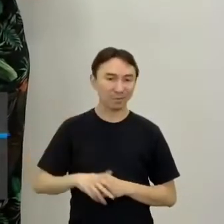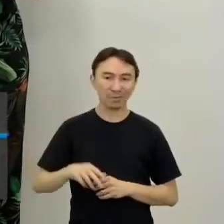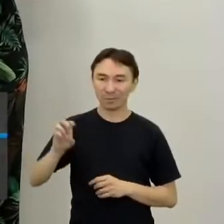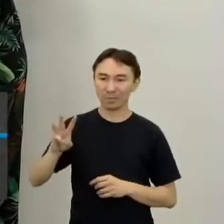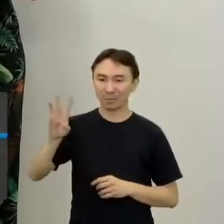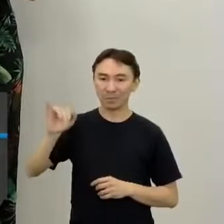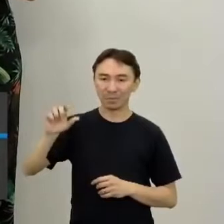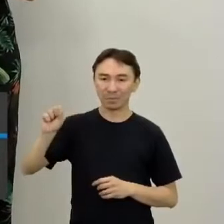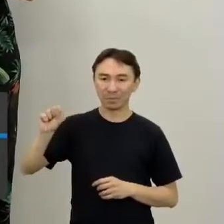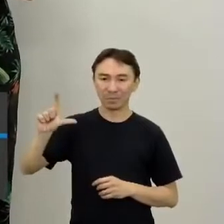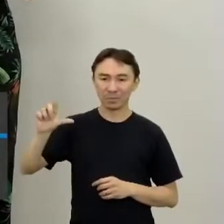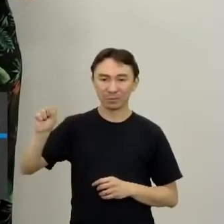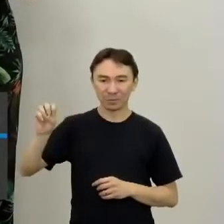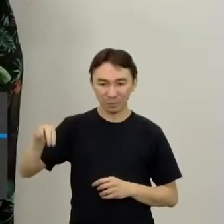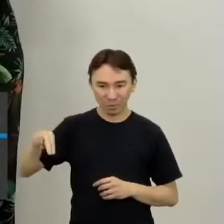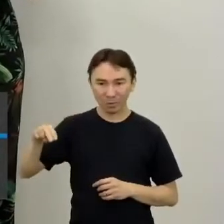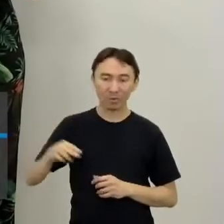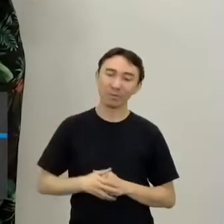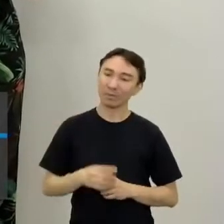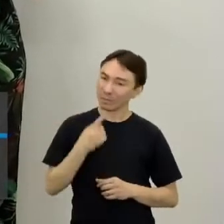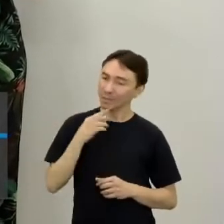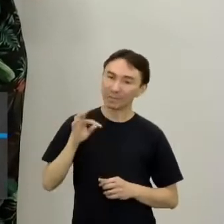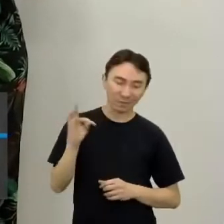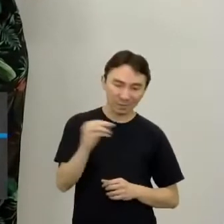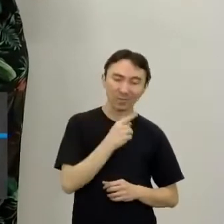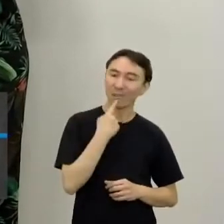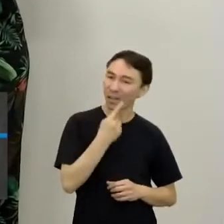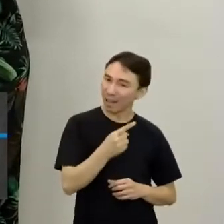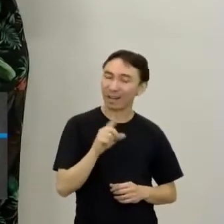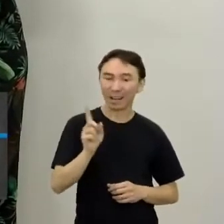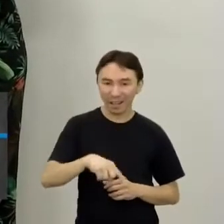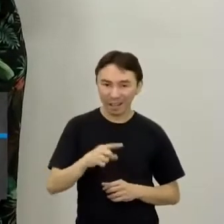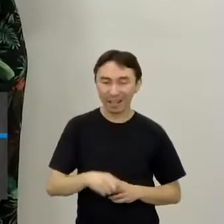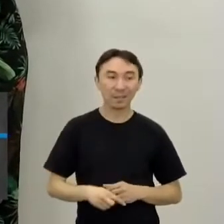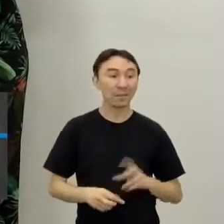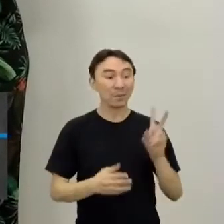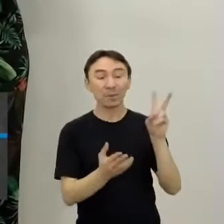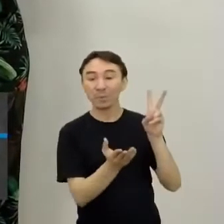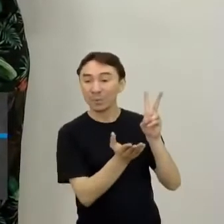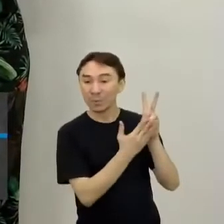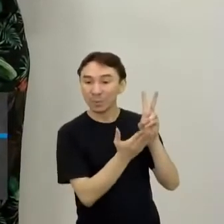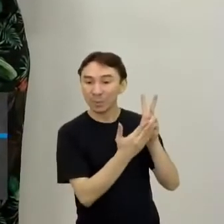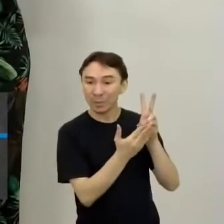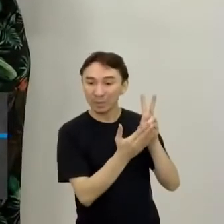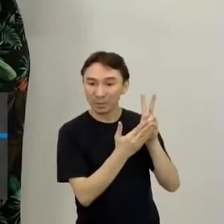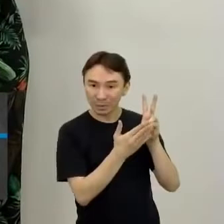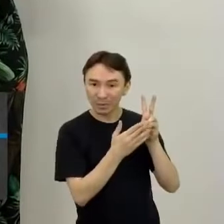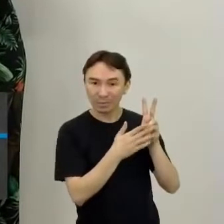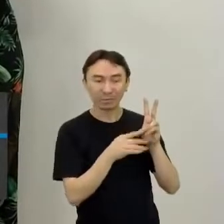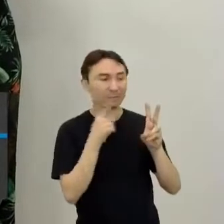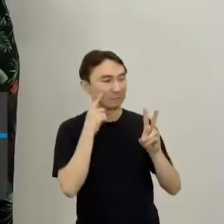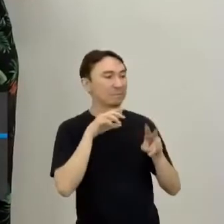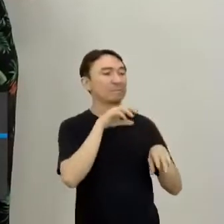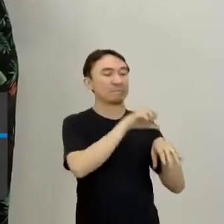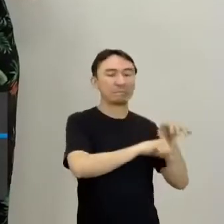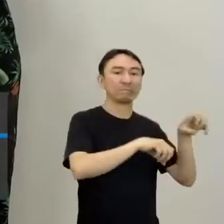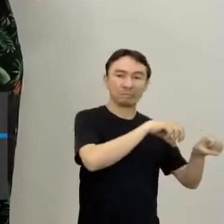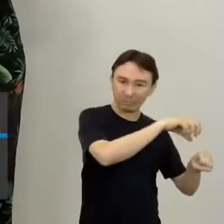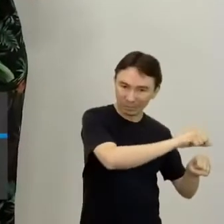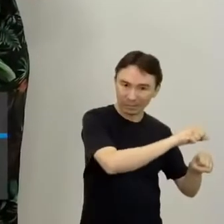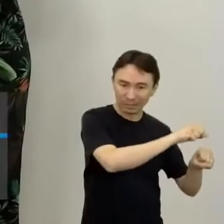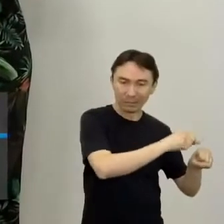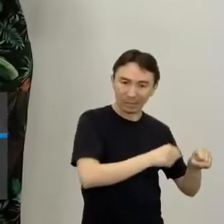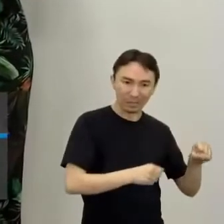respondendo que os indígenas faziam, né? Eles iam lá na natureza, retiravam, extraíam o pau-brasil, colocavam nas navegações